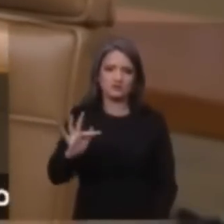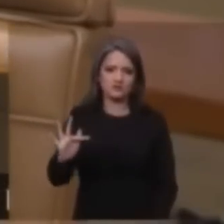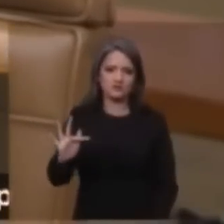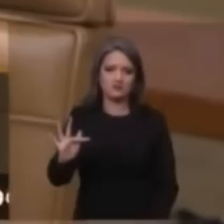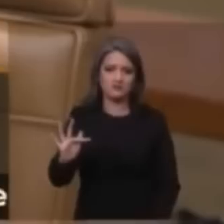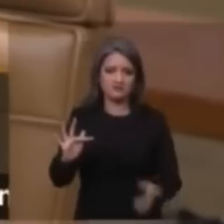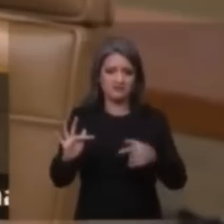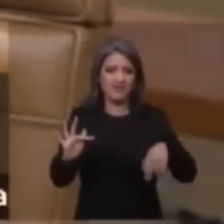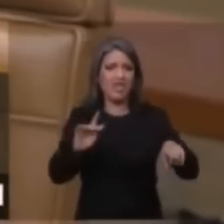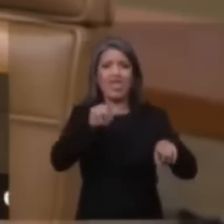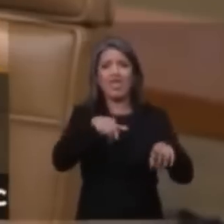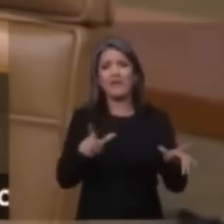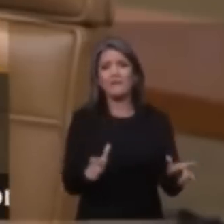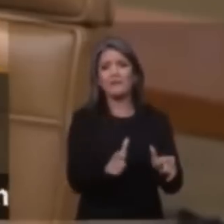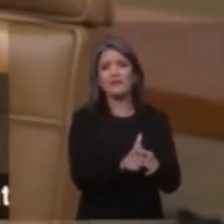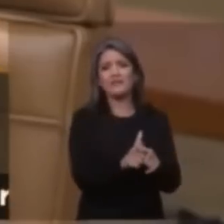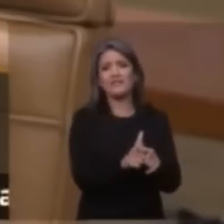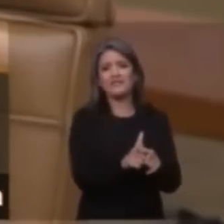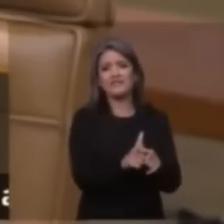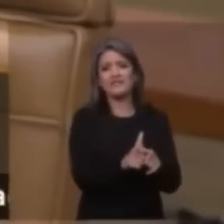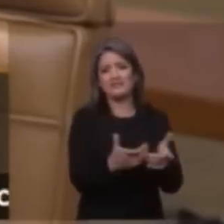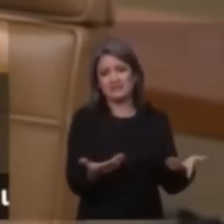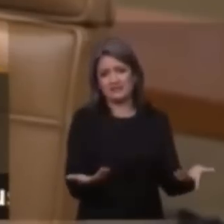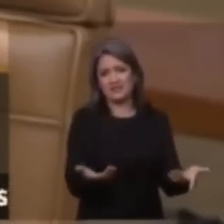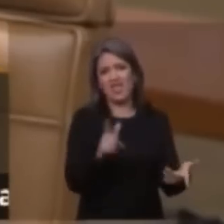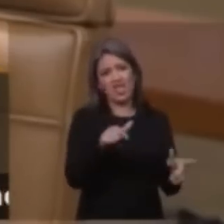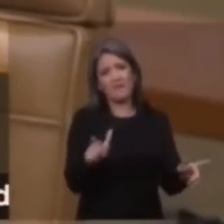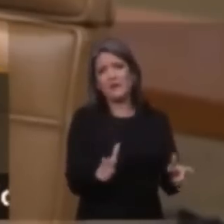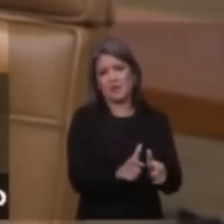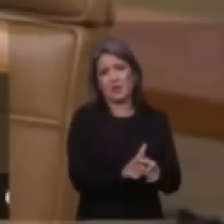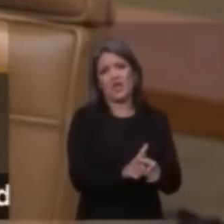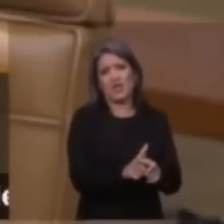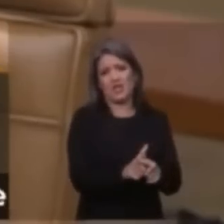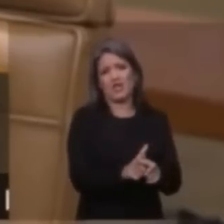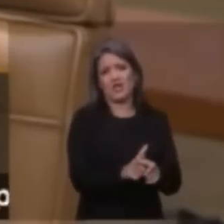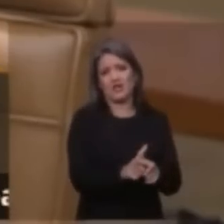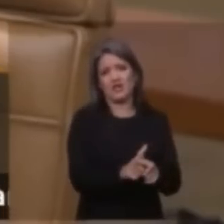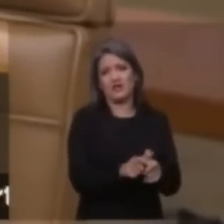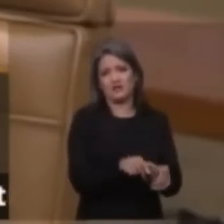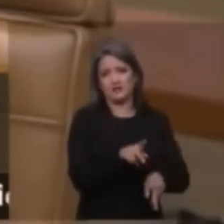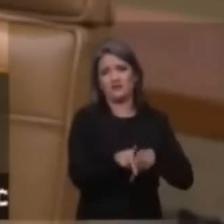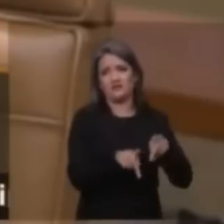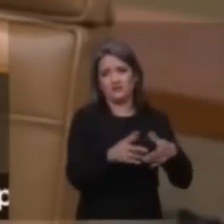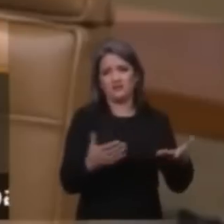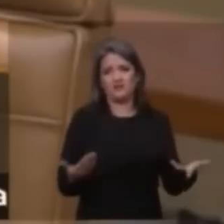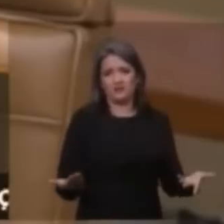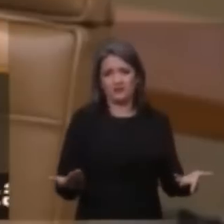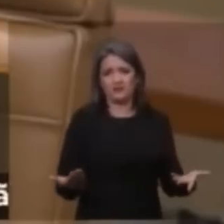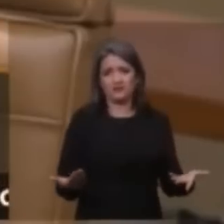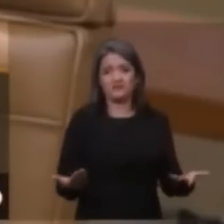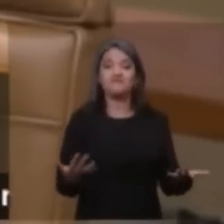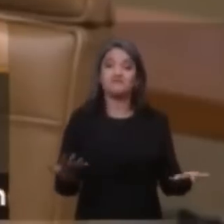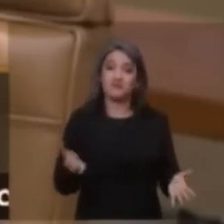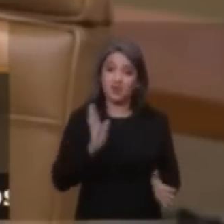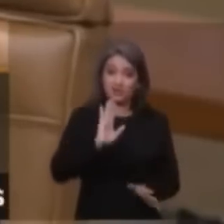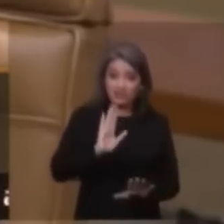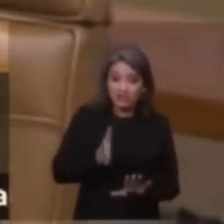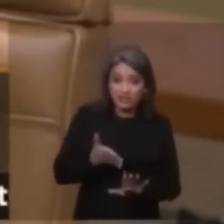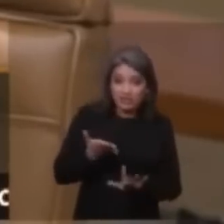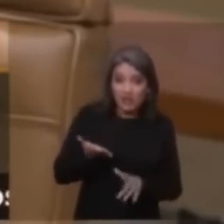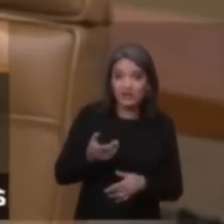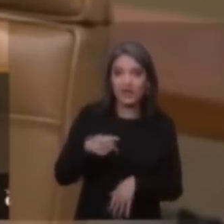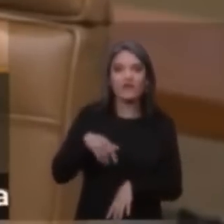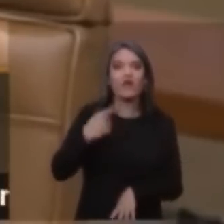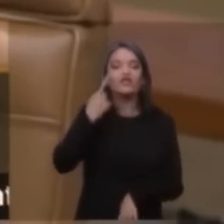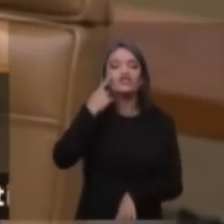São a minoria a minoria da população e isso ficou demonstrado nas